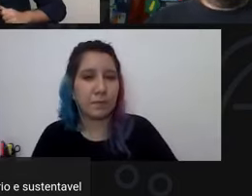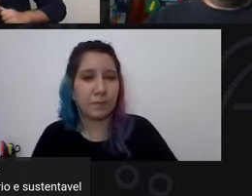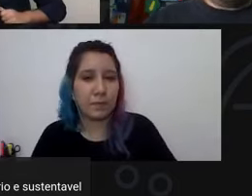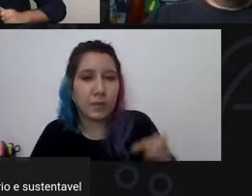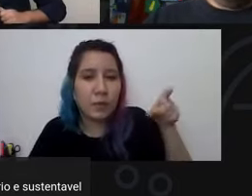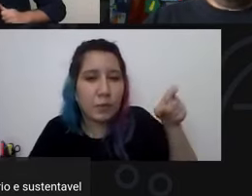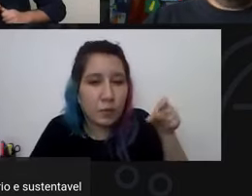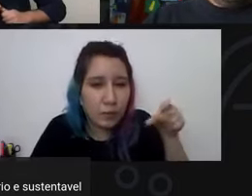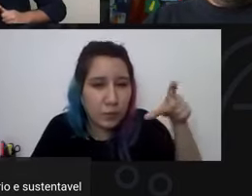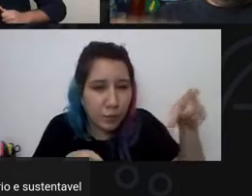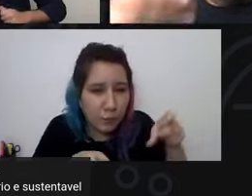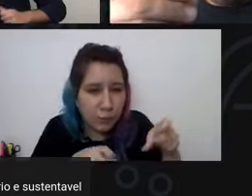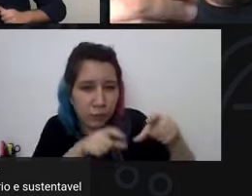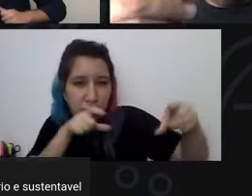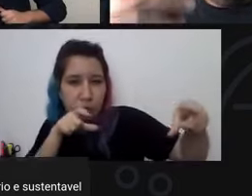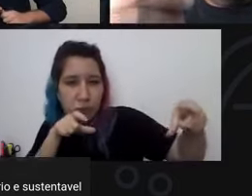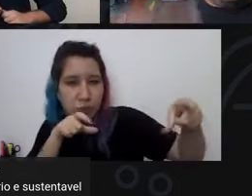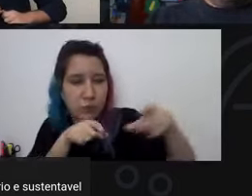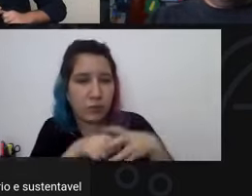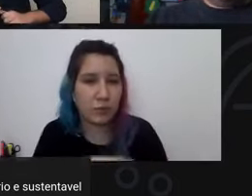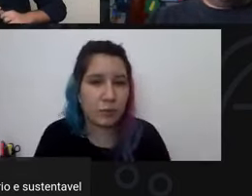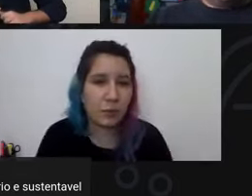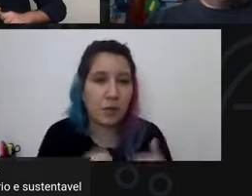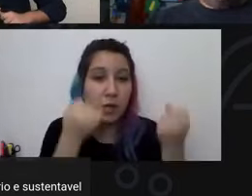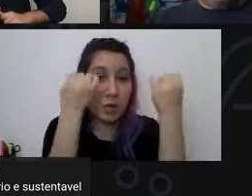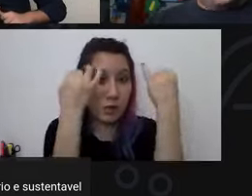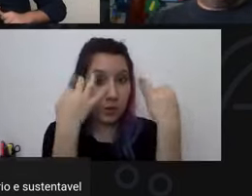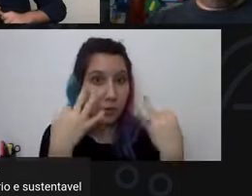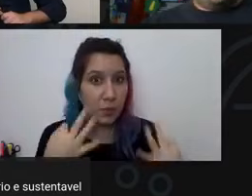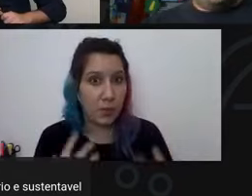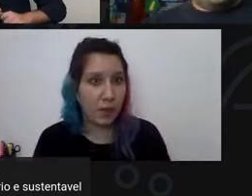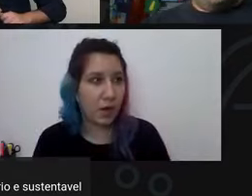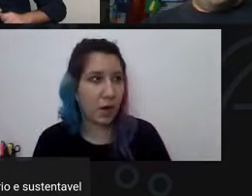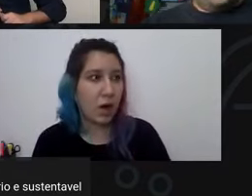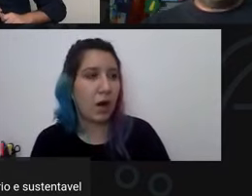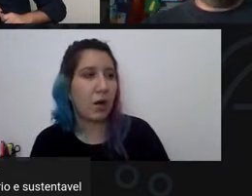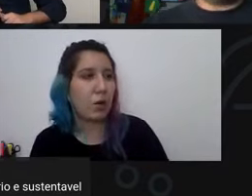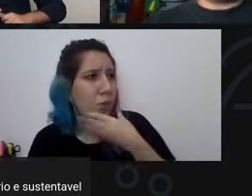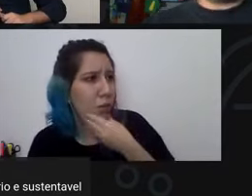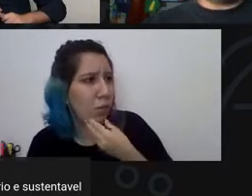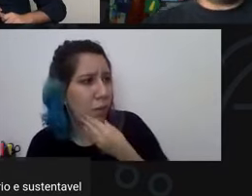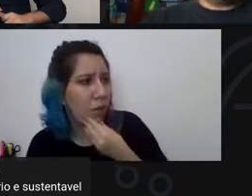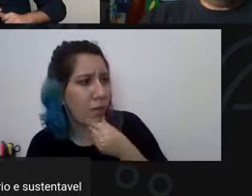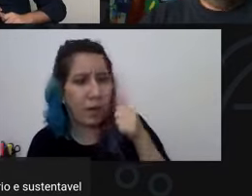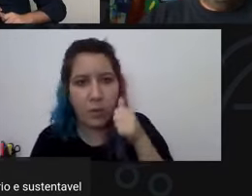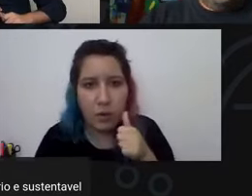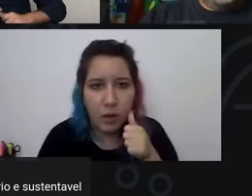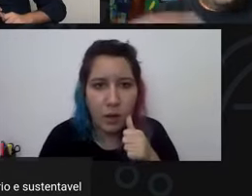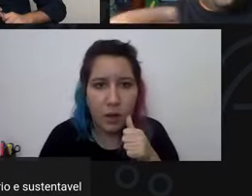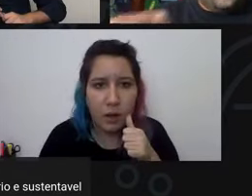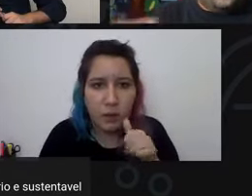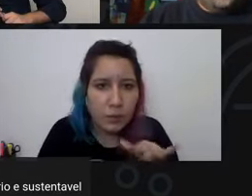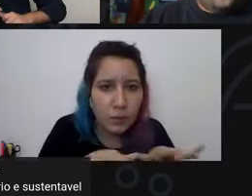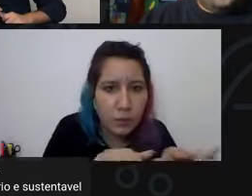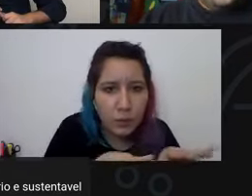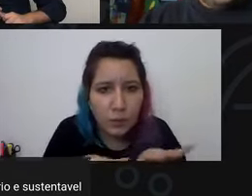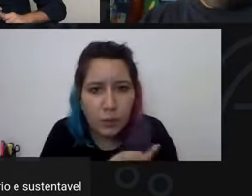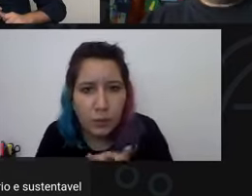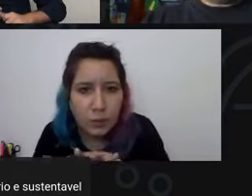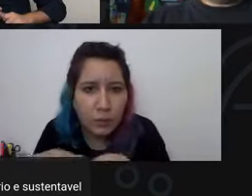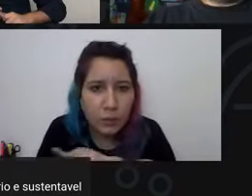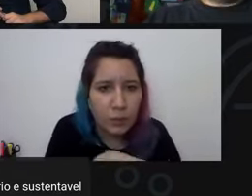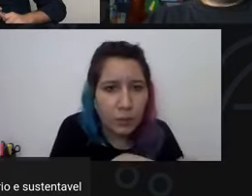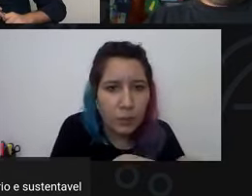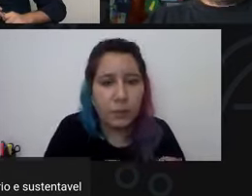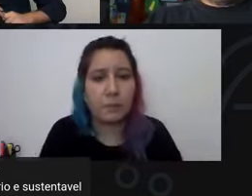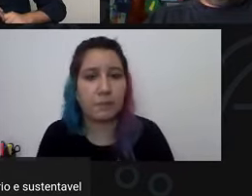menor, uma maior, conseguir explicar para as pessoas qual que é o macho, qual que é a fêmea. Então, muitas vezes as pessoas conhecem muito bem o seu território, mas